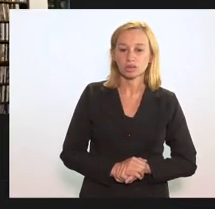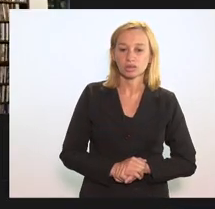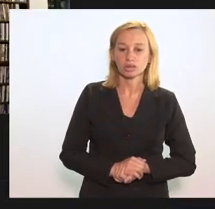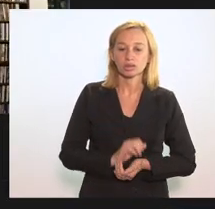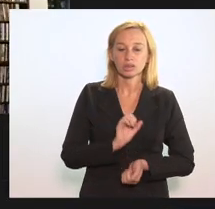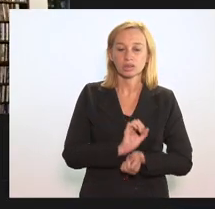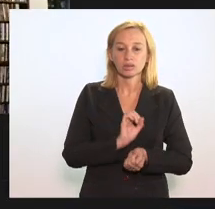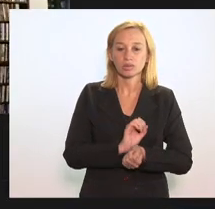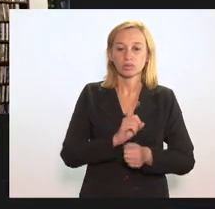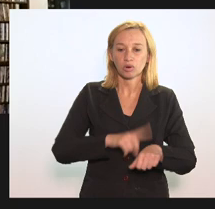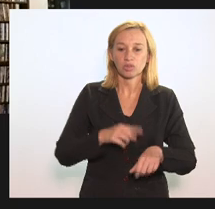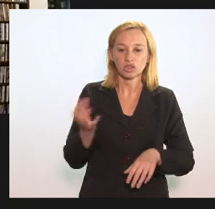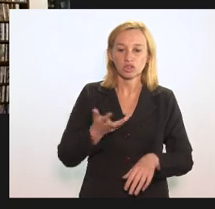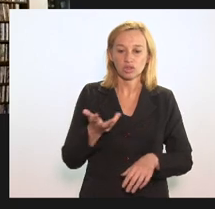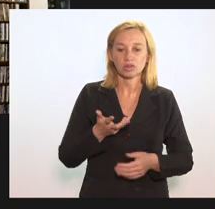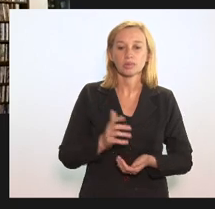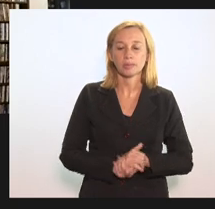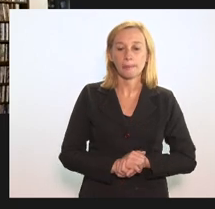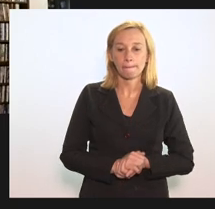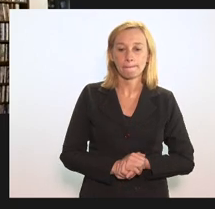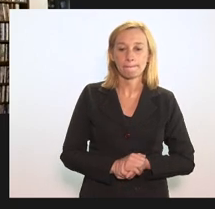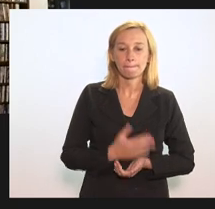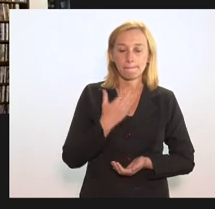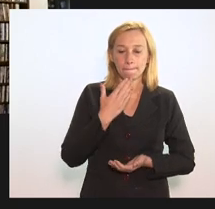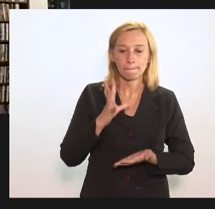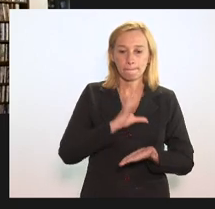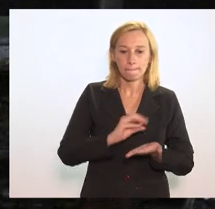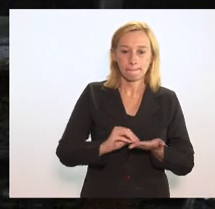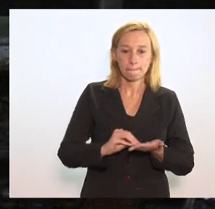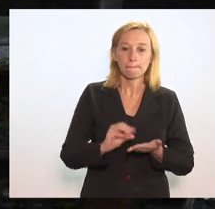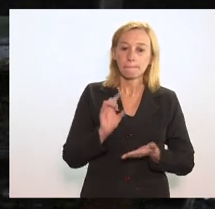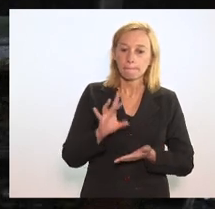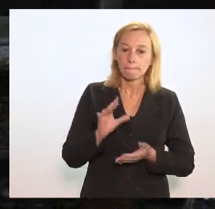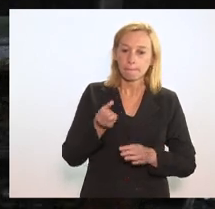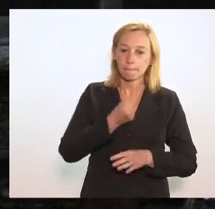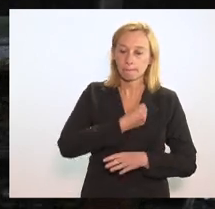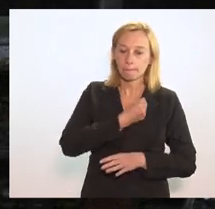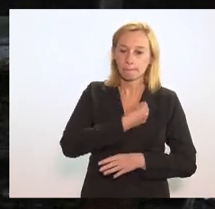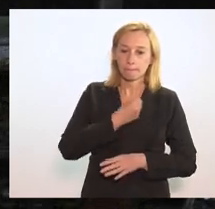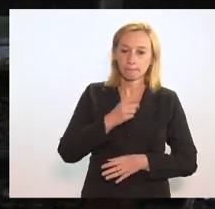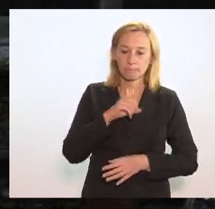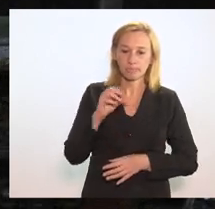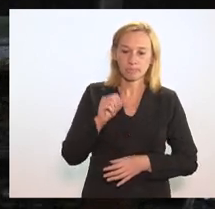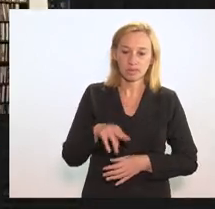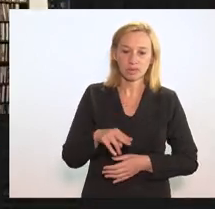de urgência, só ia pedir inclusão na pauta agora. Eu peço terça-feira. Então fala só o Obrigada. Número, Zeidan.